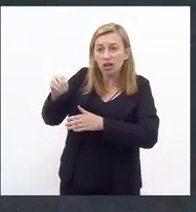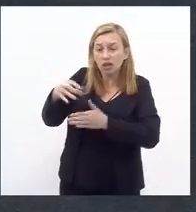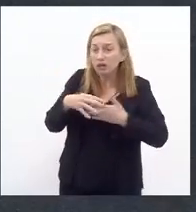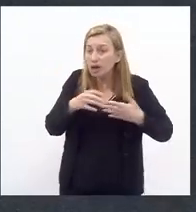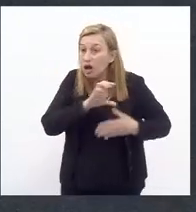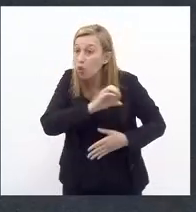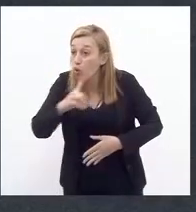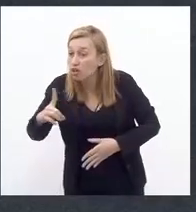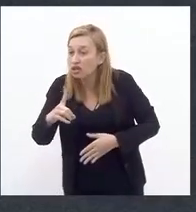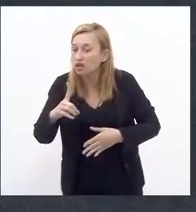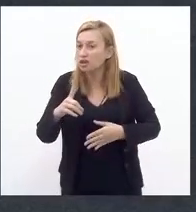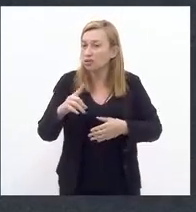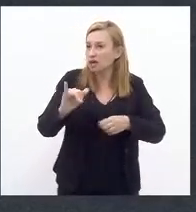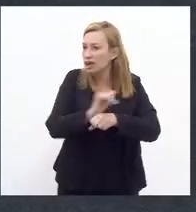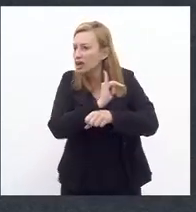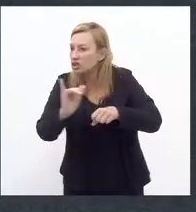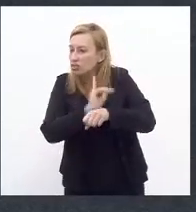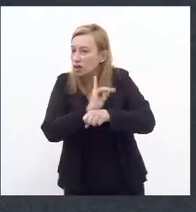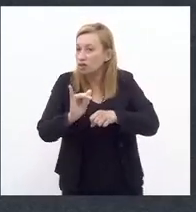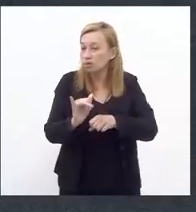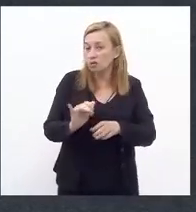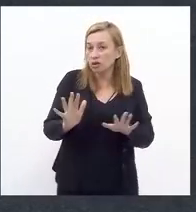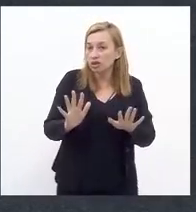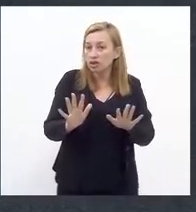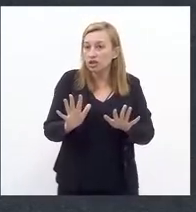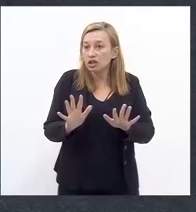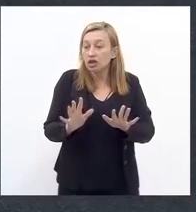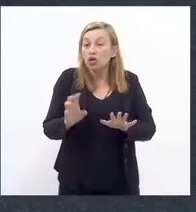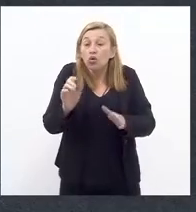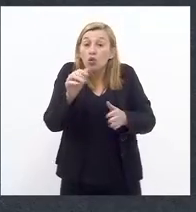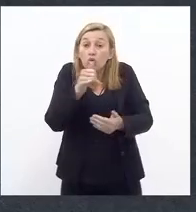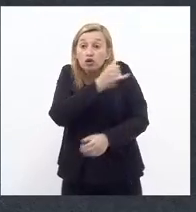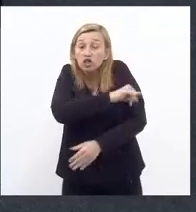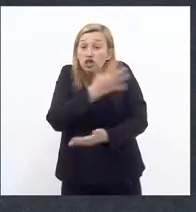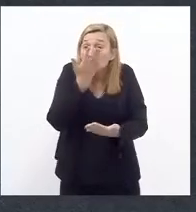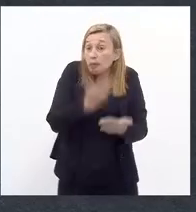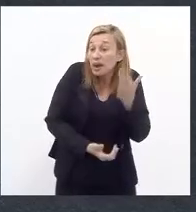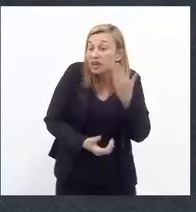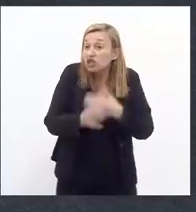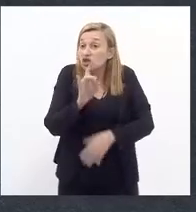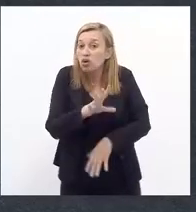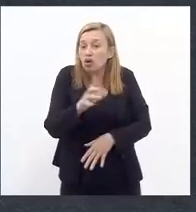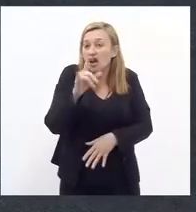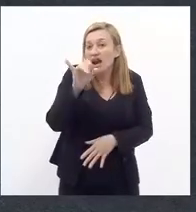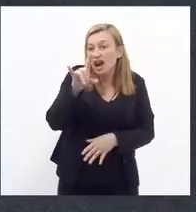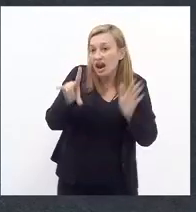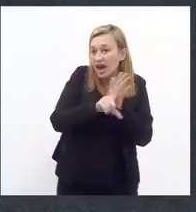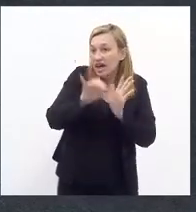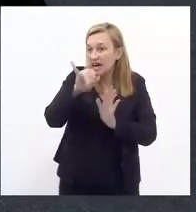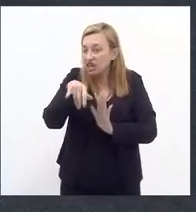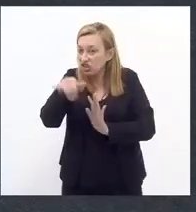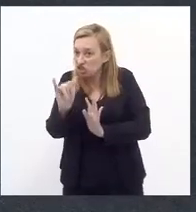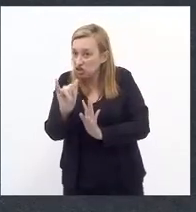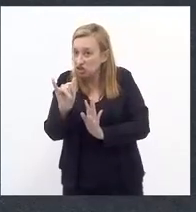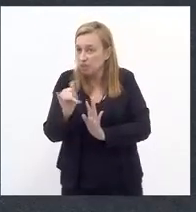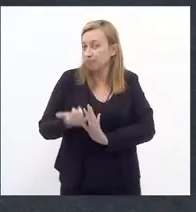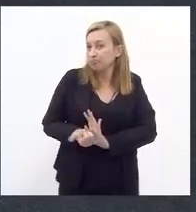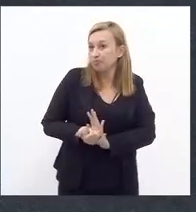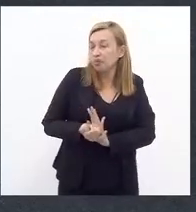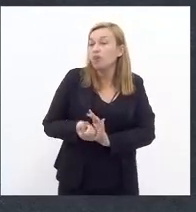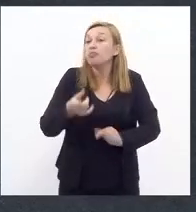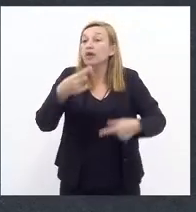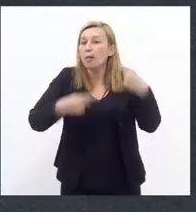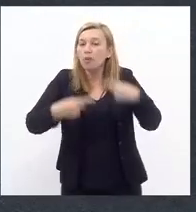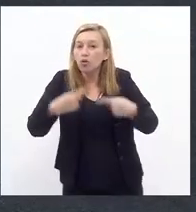adoras da Federação é a calculadora da Federação do Rio de Janeiro só perde é como lei kandir é com a supressão da